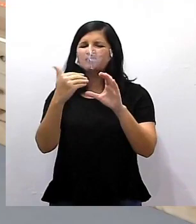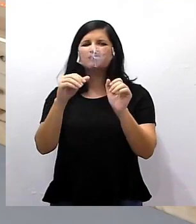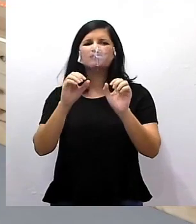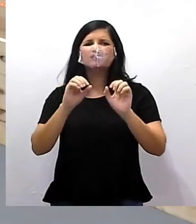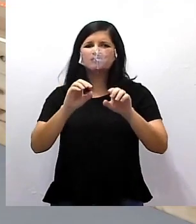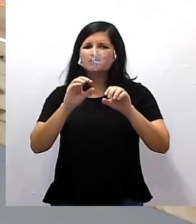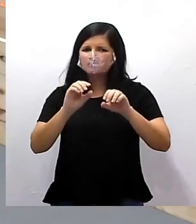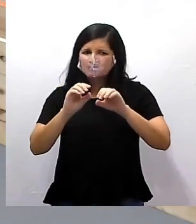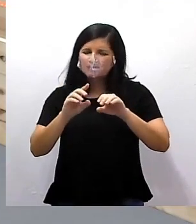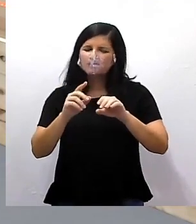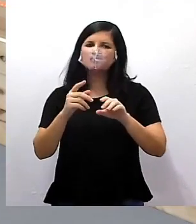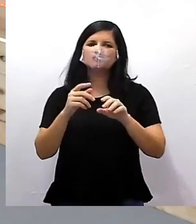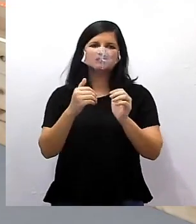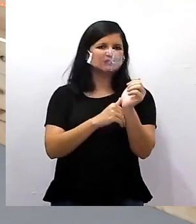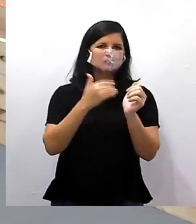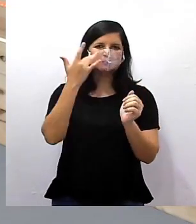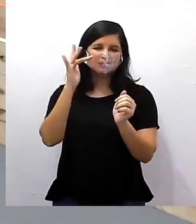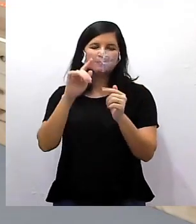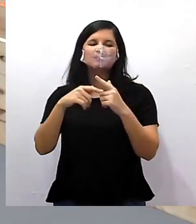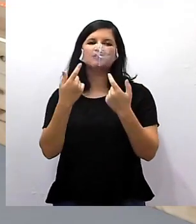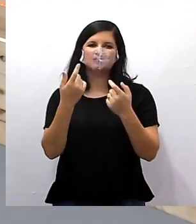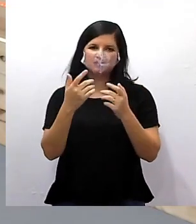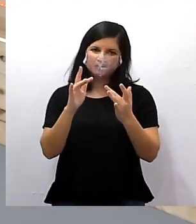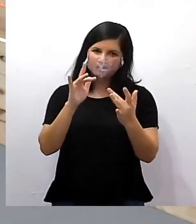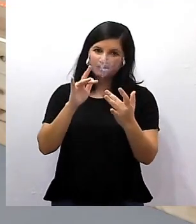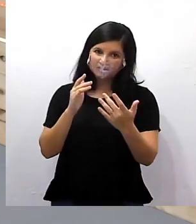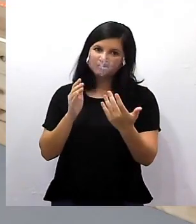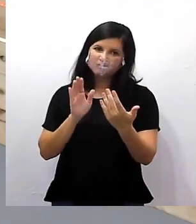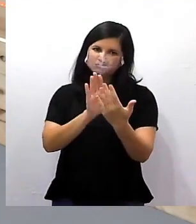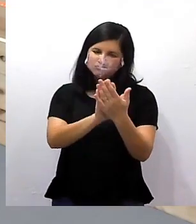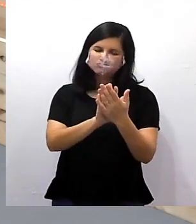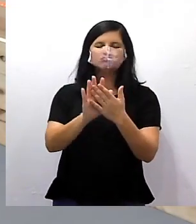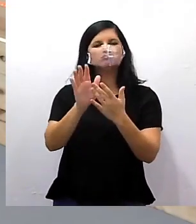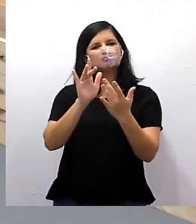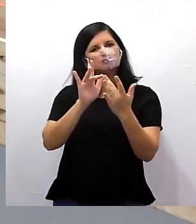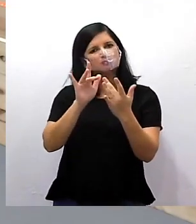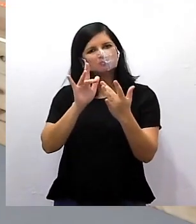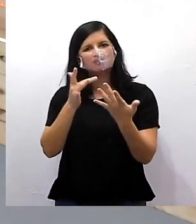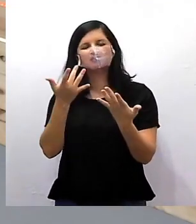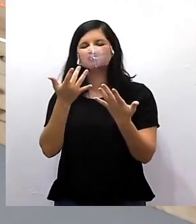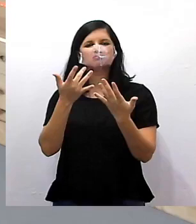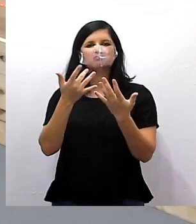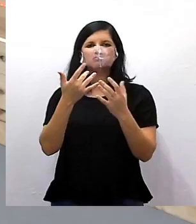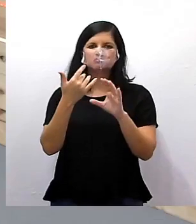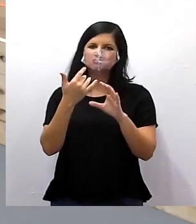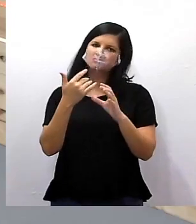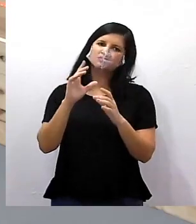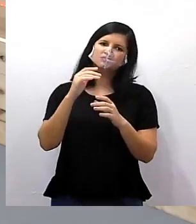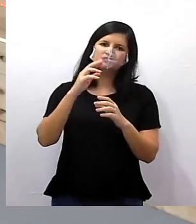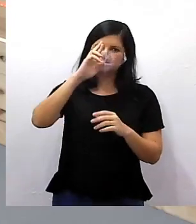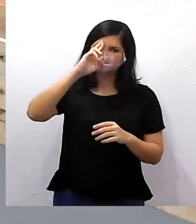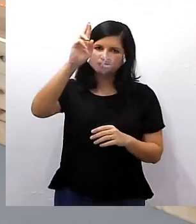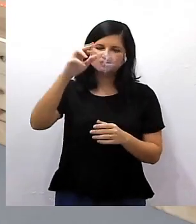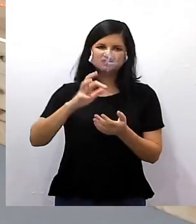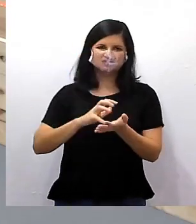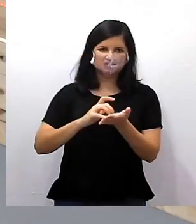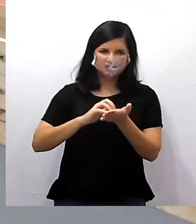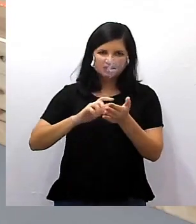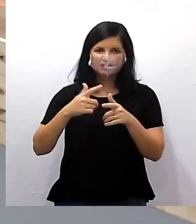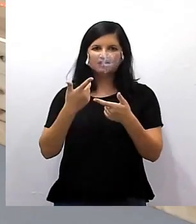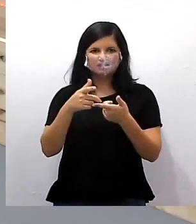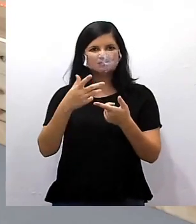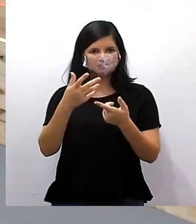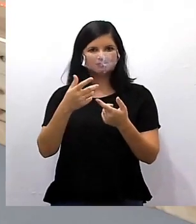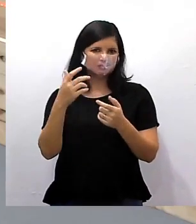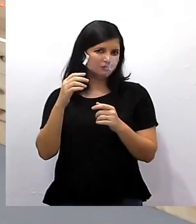e-mail institucional, sua senha, você entra em contato com o pessoal da tua escola, com o teu gestor, com o teu secretário, educador de apoio, e eles com certeza